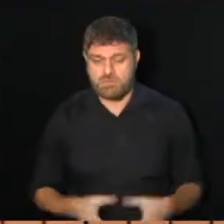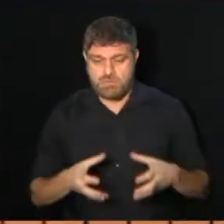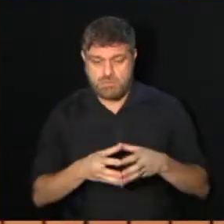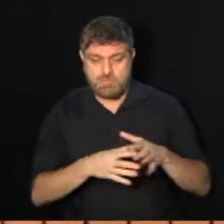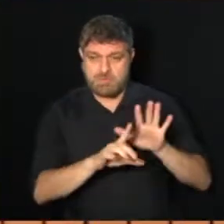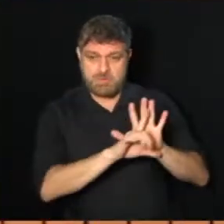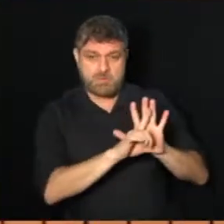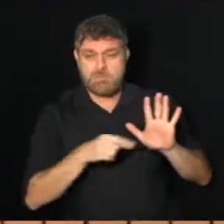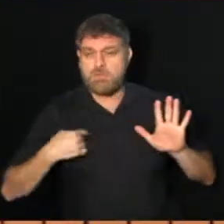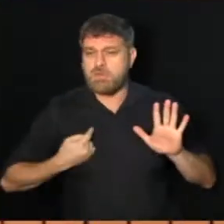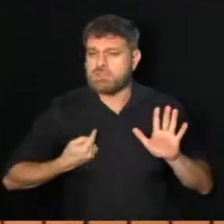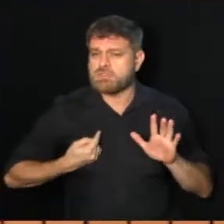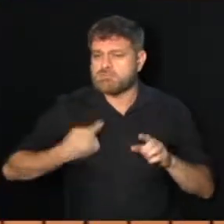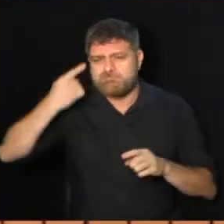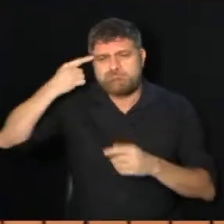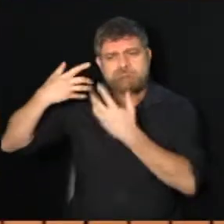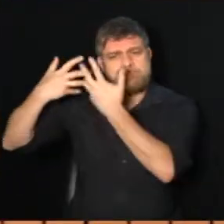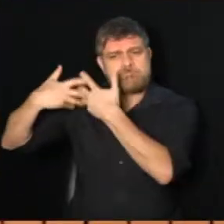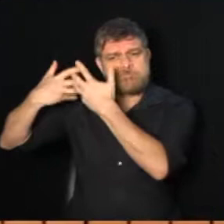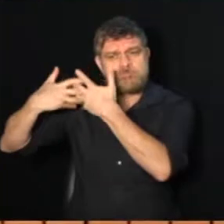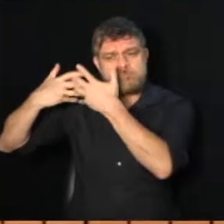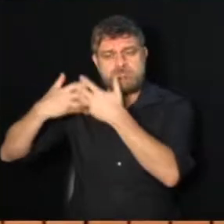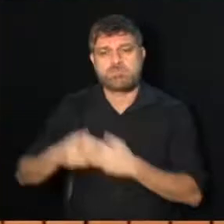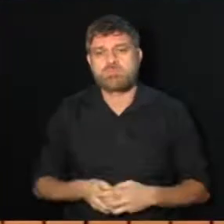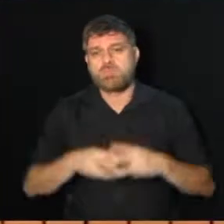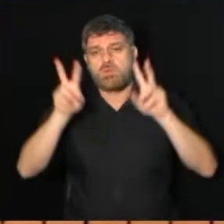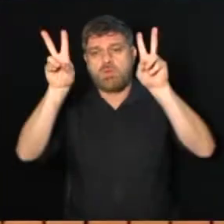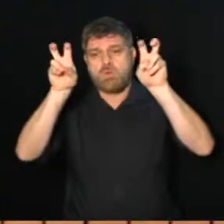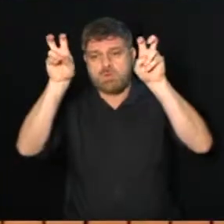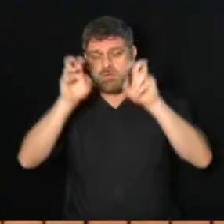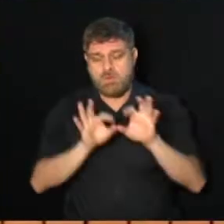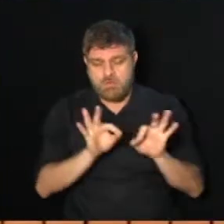analisar, iniciar um processo de reflexão sobre o PLO